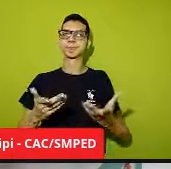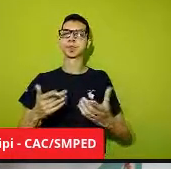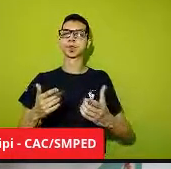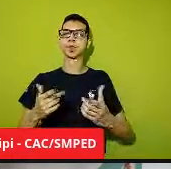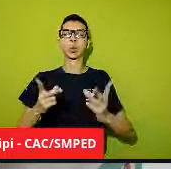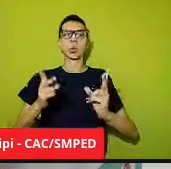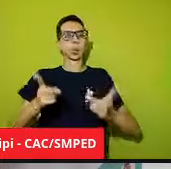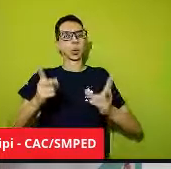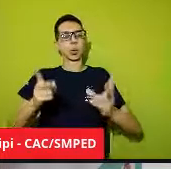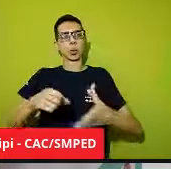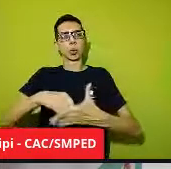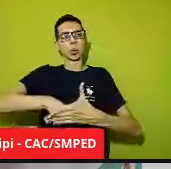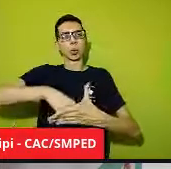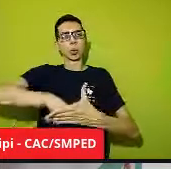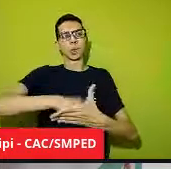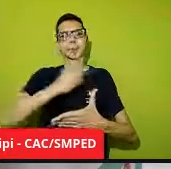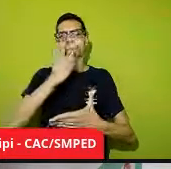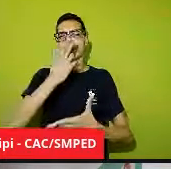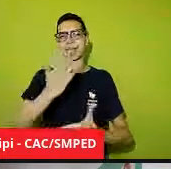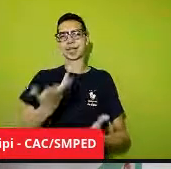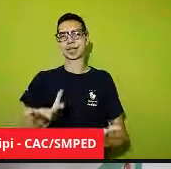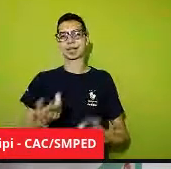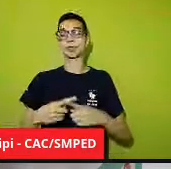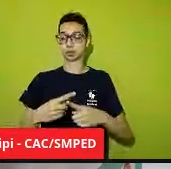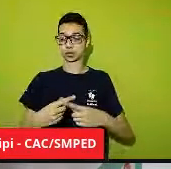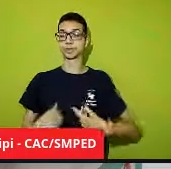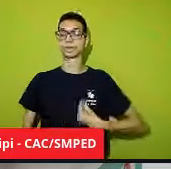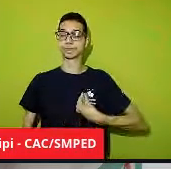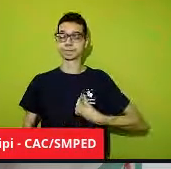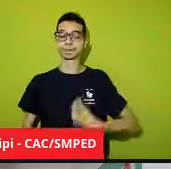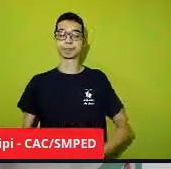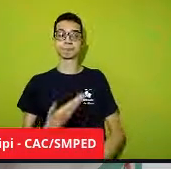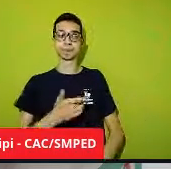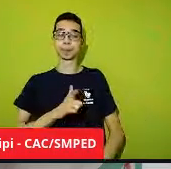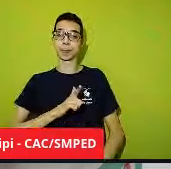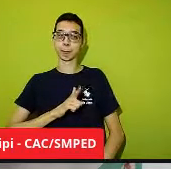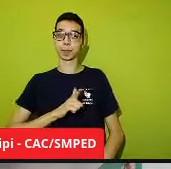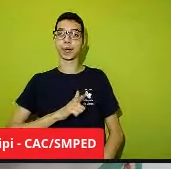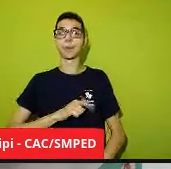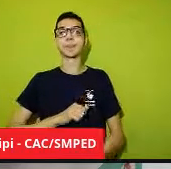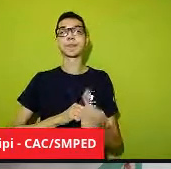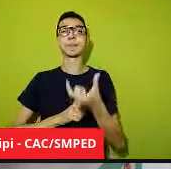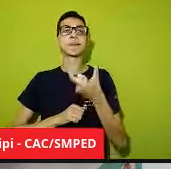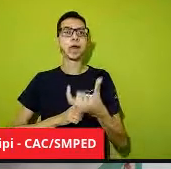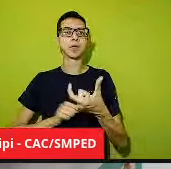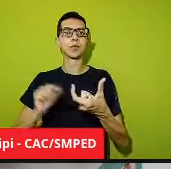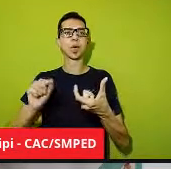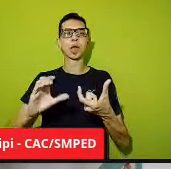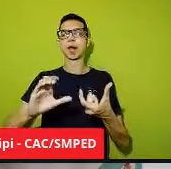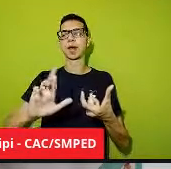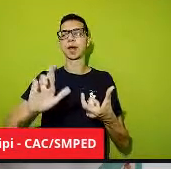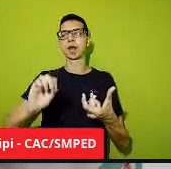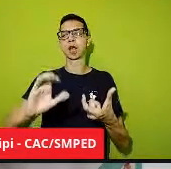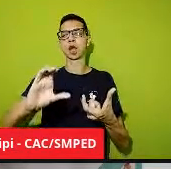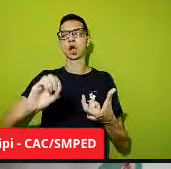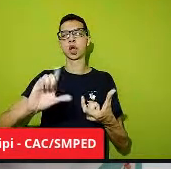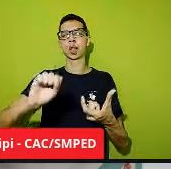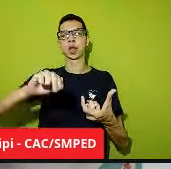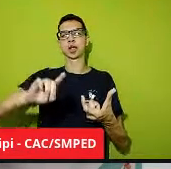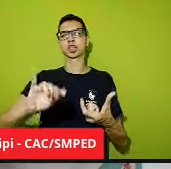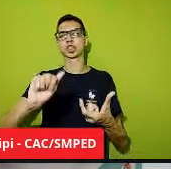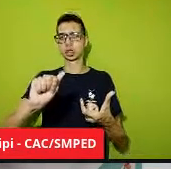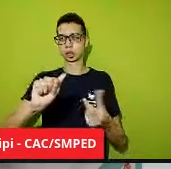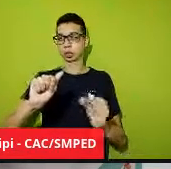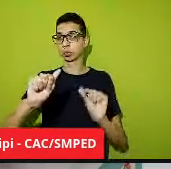E que é super importante pensar, né, o que, que é, inclusive a própria palavra Cracolândia, né, o que, que é a gente estigmatizar um lugar a partir de um